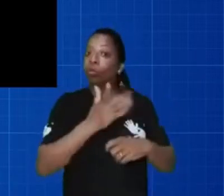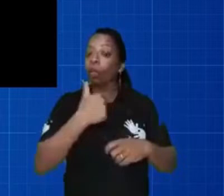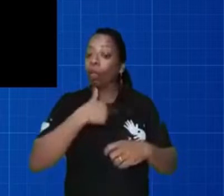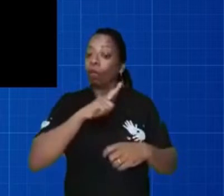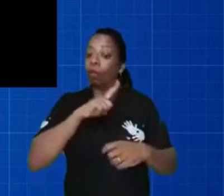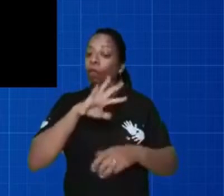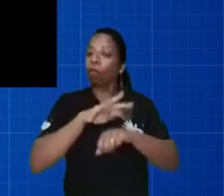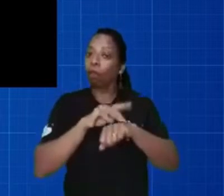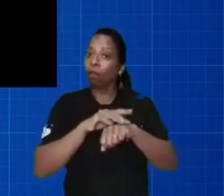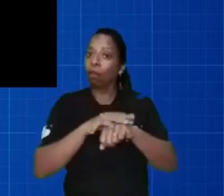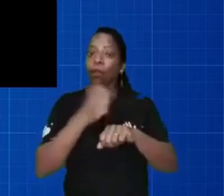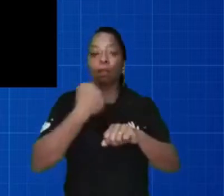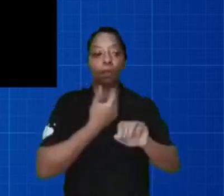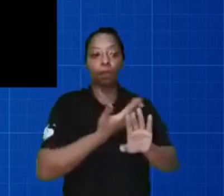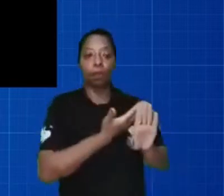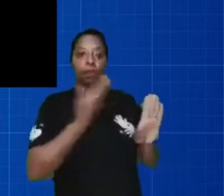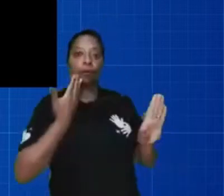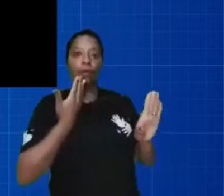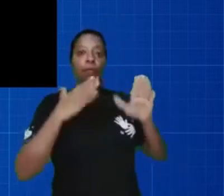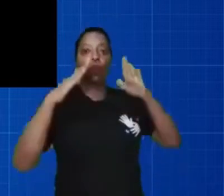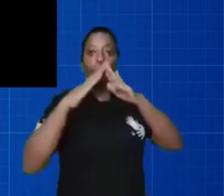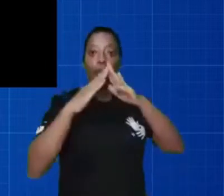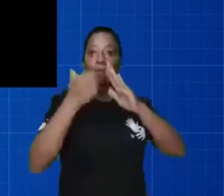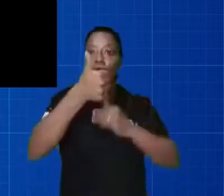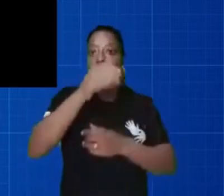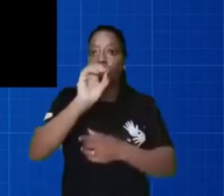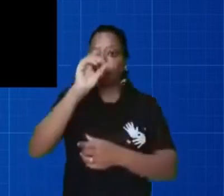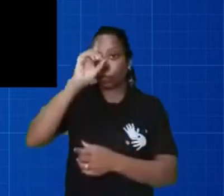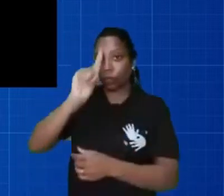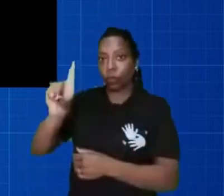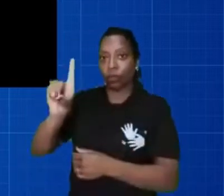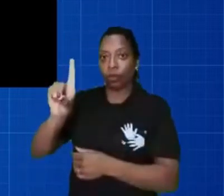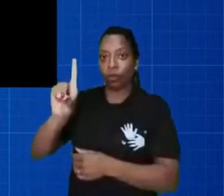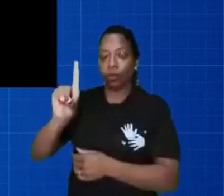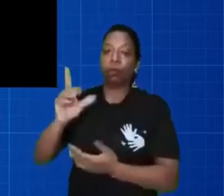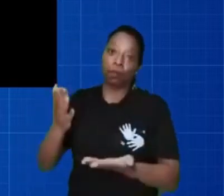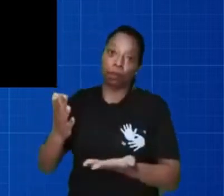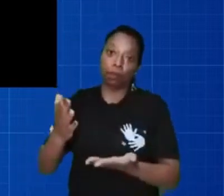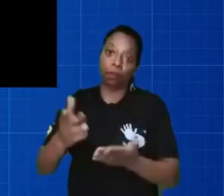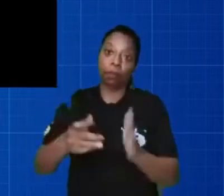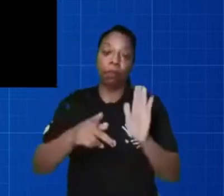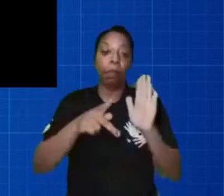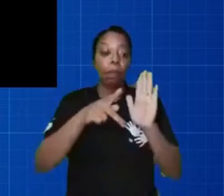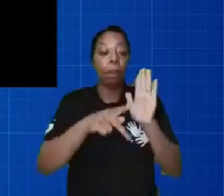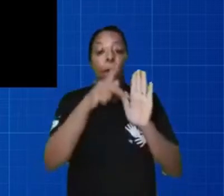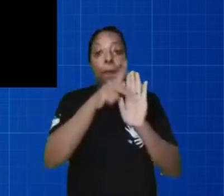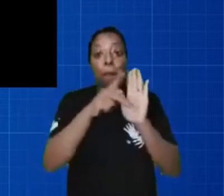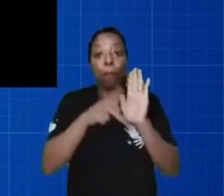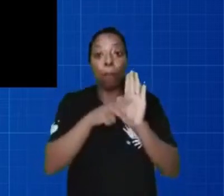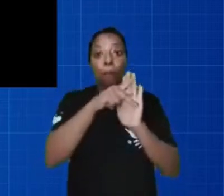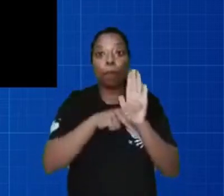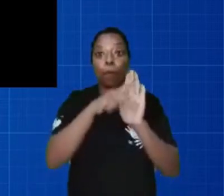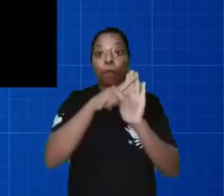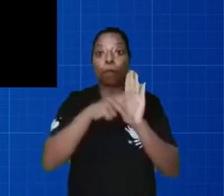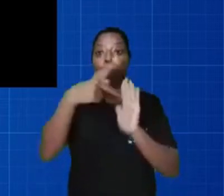dias. Esse é o que está instituído no protocolo hoje. A gente sabe que os protocolos são dinâmicos, que eles podem alterar de acordo com os estudos, mas, num